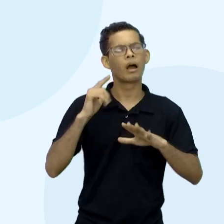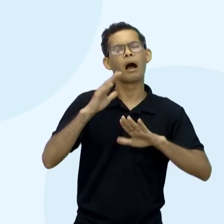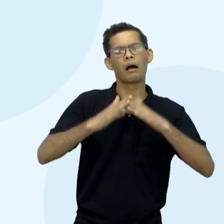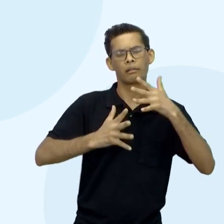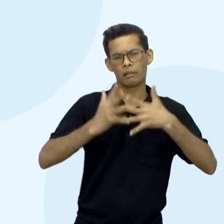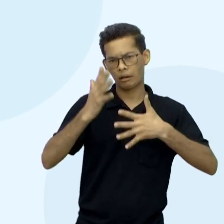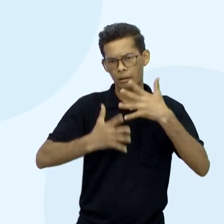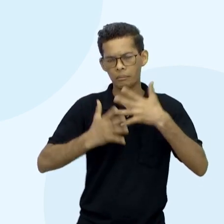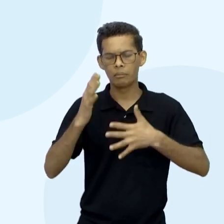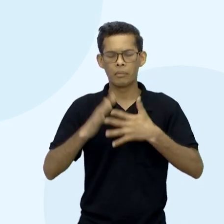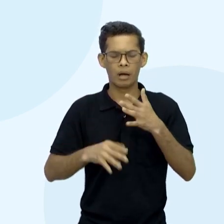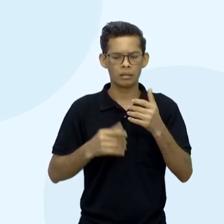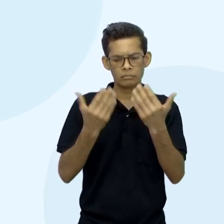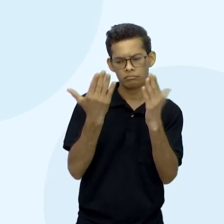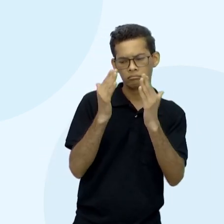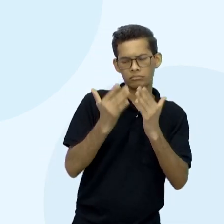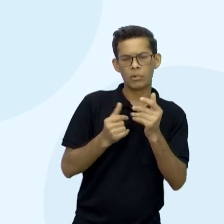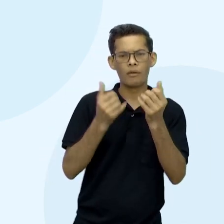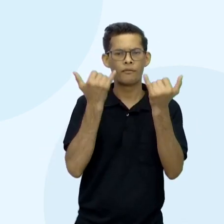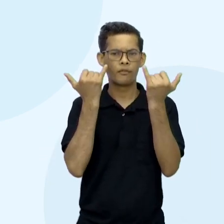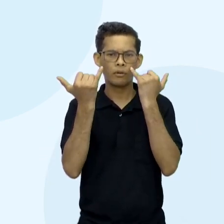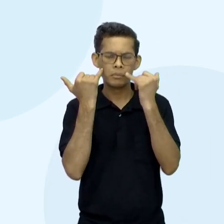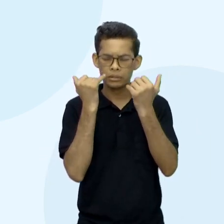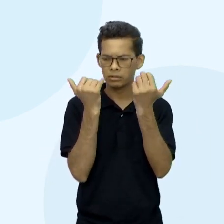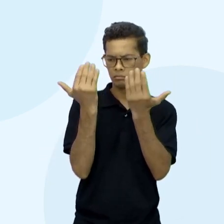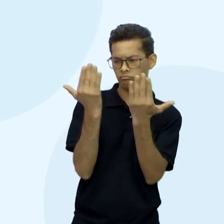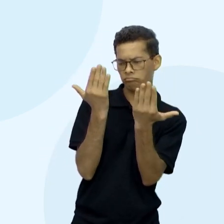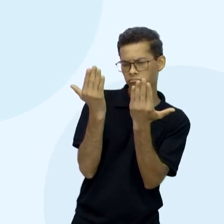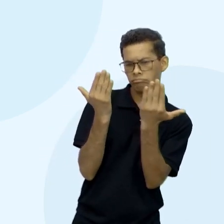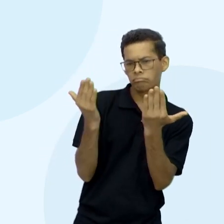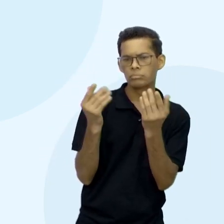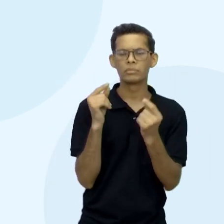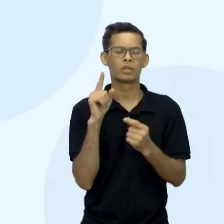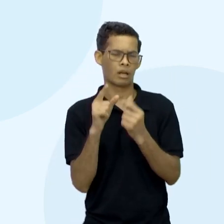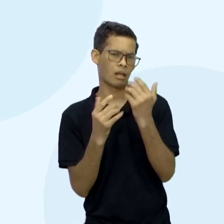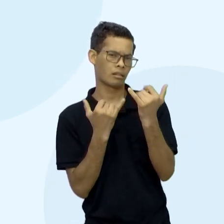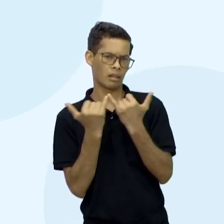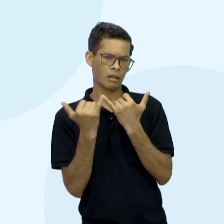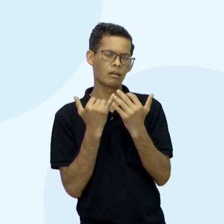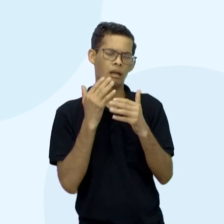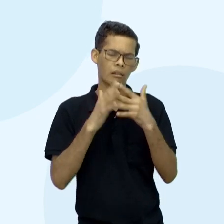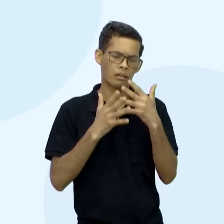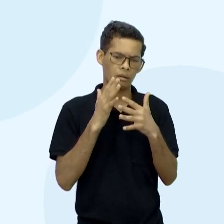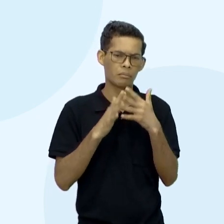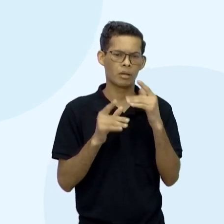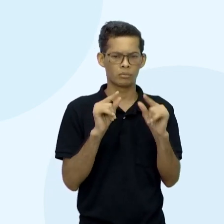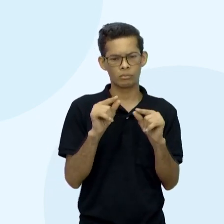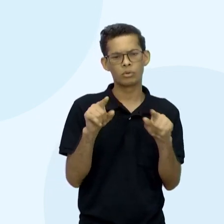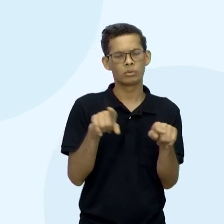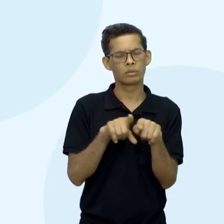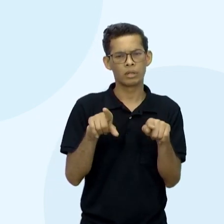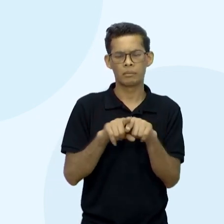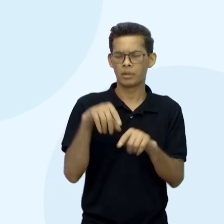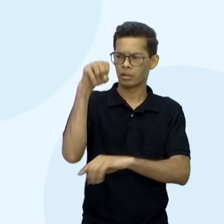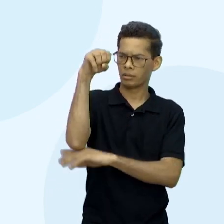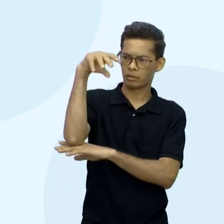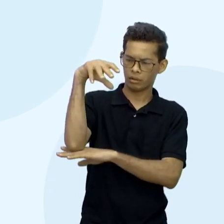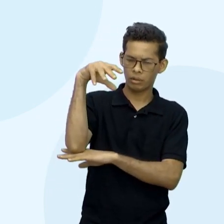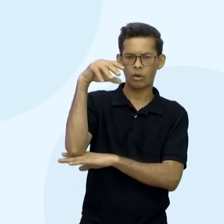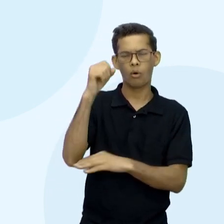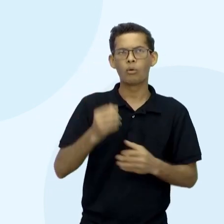análise de dados, tá? No caso, objetos sobre a cabeça, torres de alta tensão, postes de iluminação também